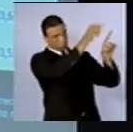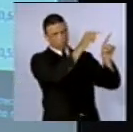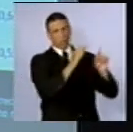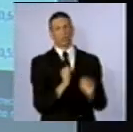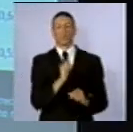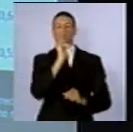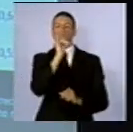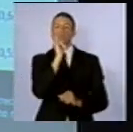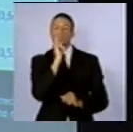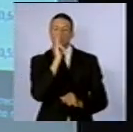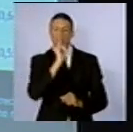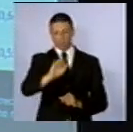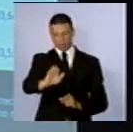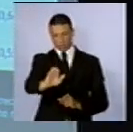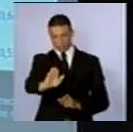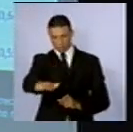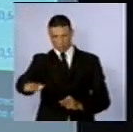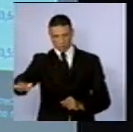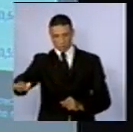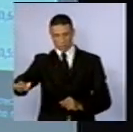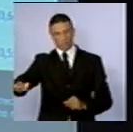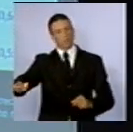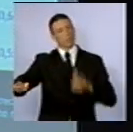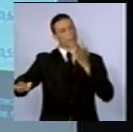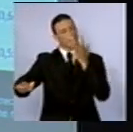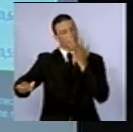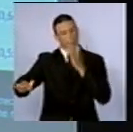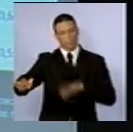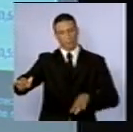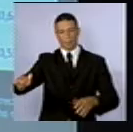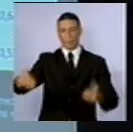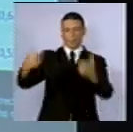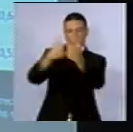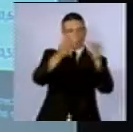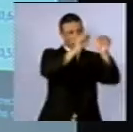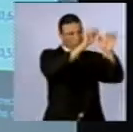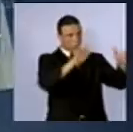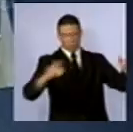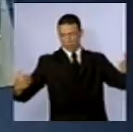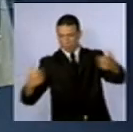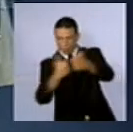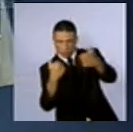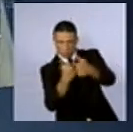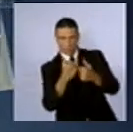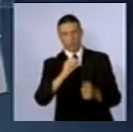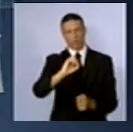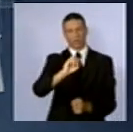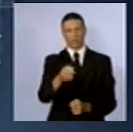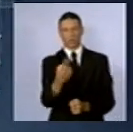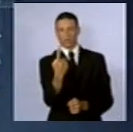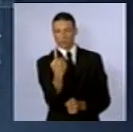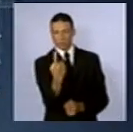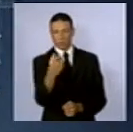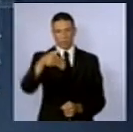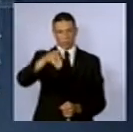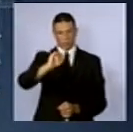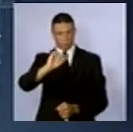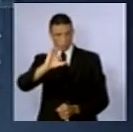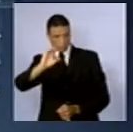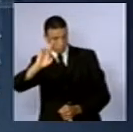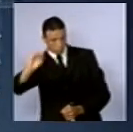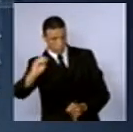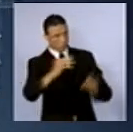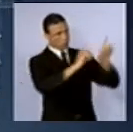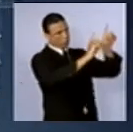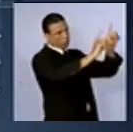né que estavam expostas a menos de 0,1 microtesla no segundo extrato as crianças que estavam